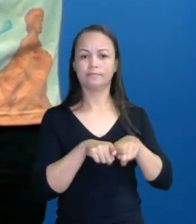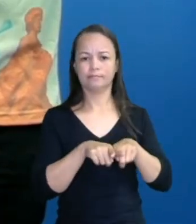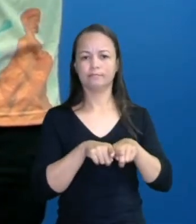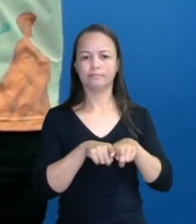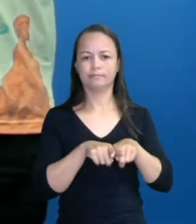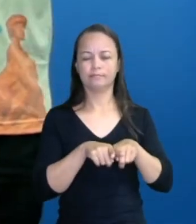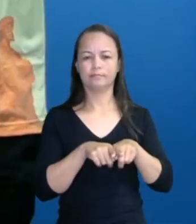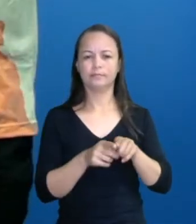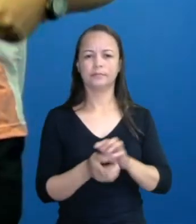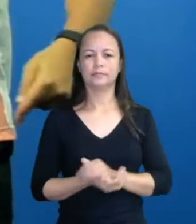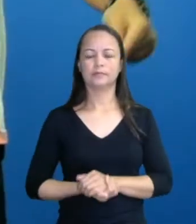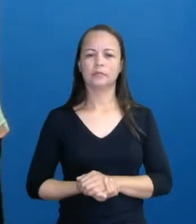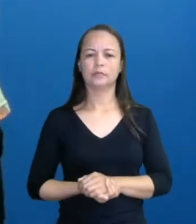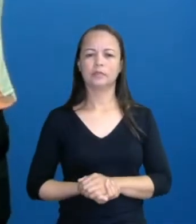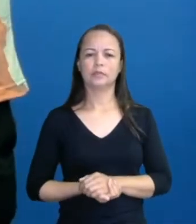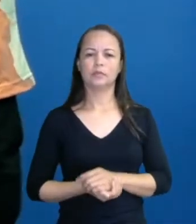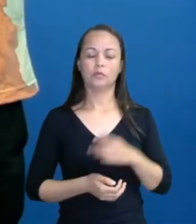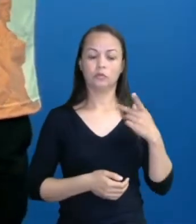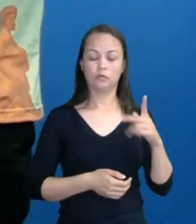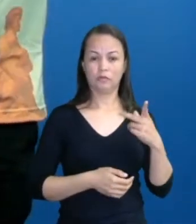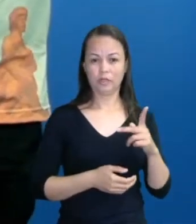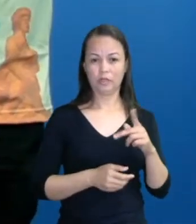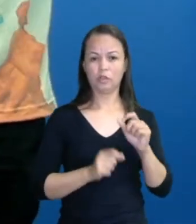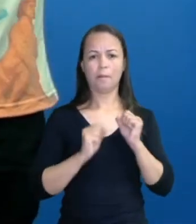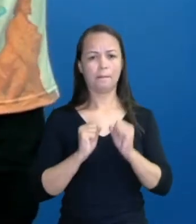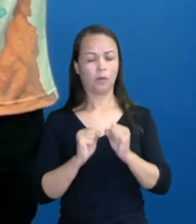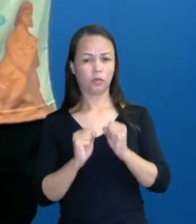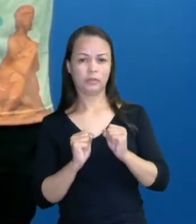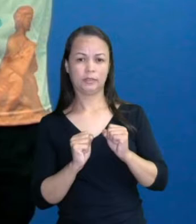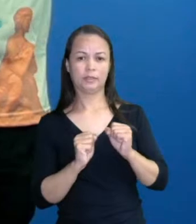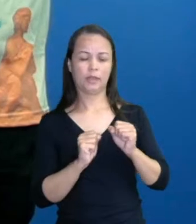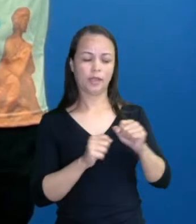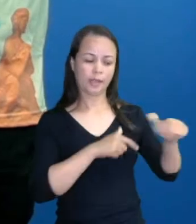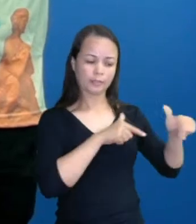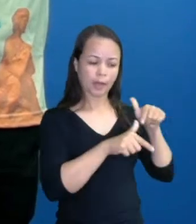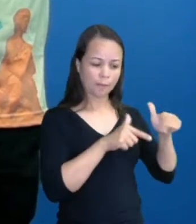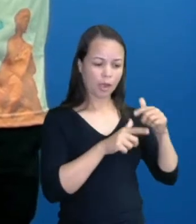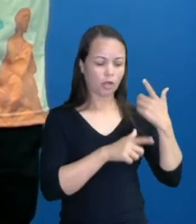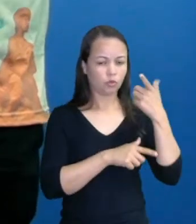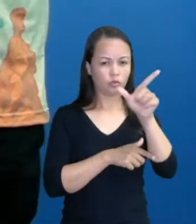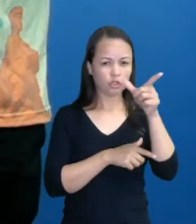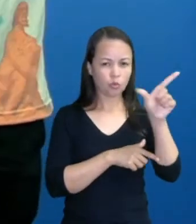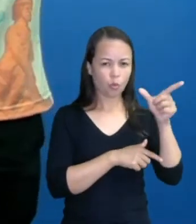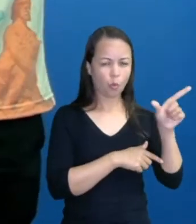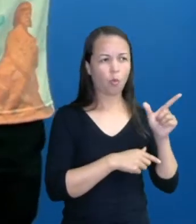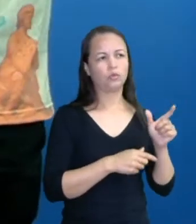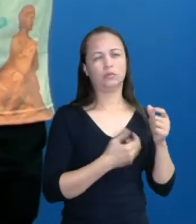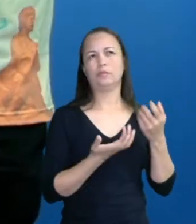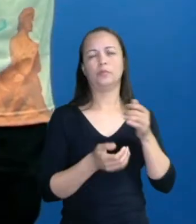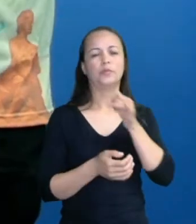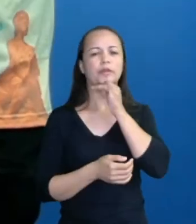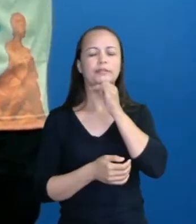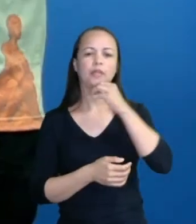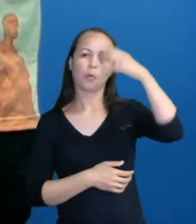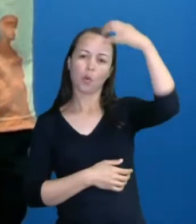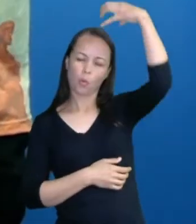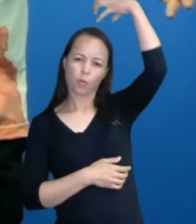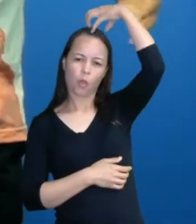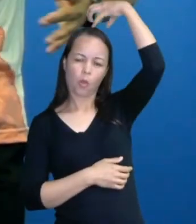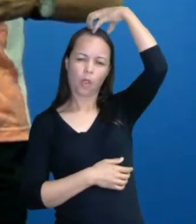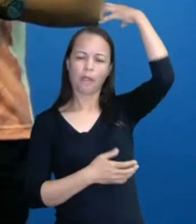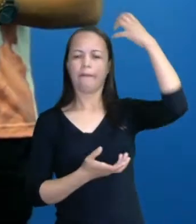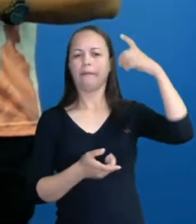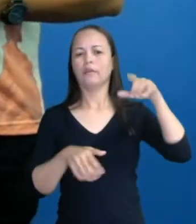Entendeu? Que, por sua vez, pode ser servo de outro, vassalo de outro. O rei, por exemplo, o rei ele